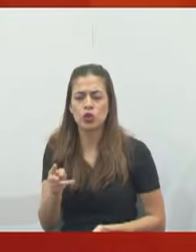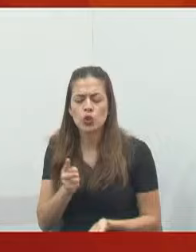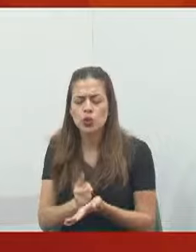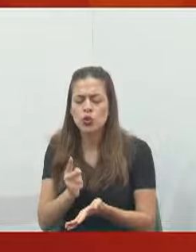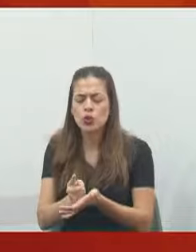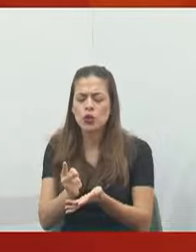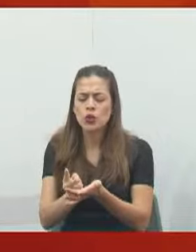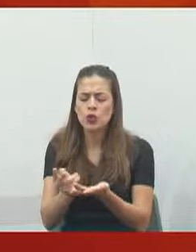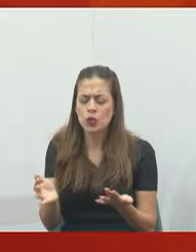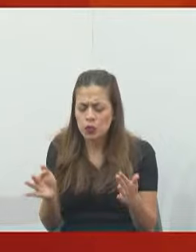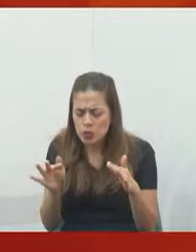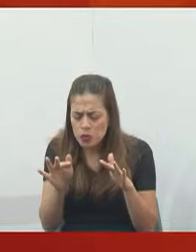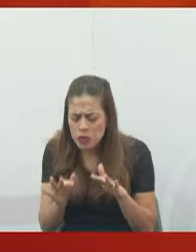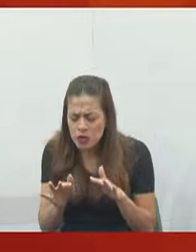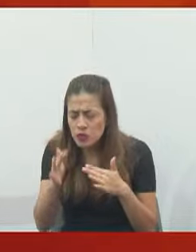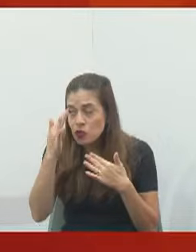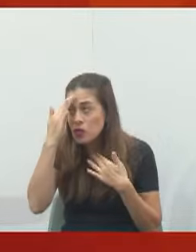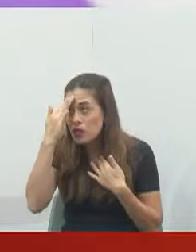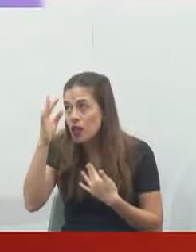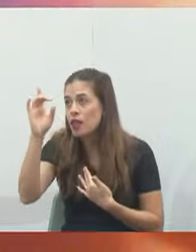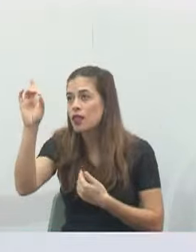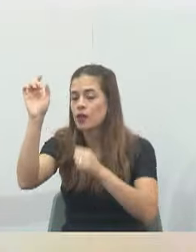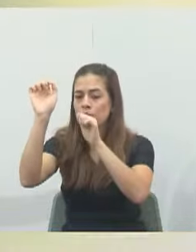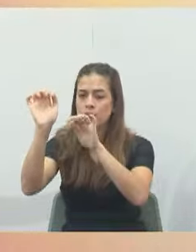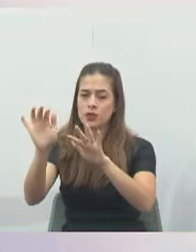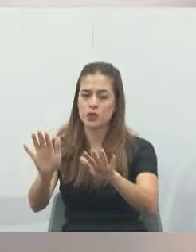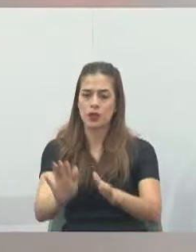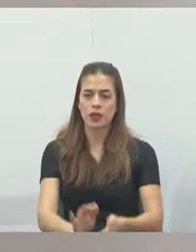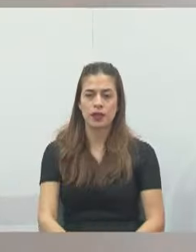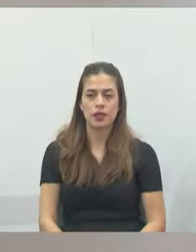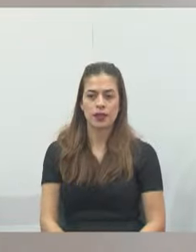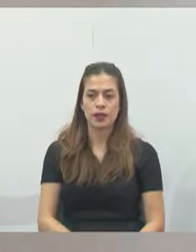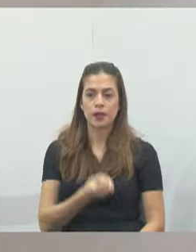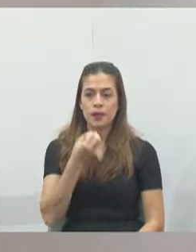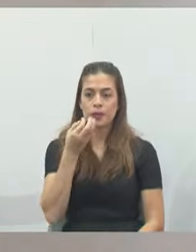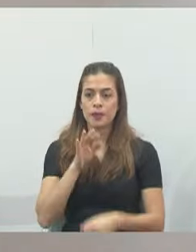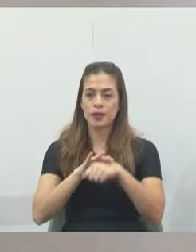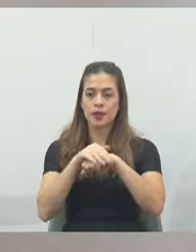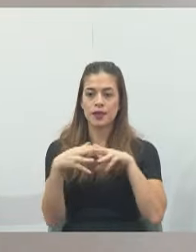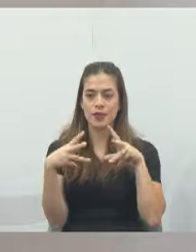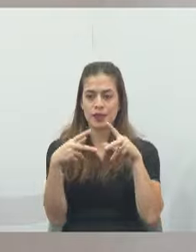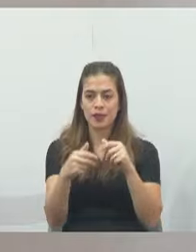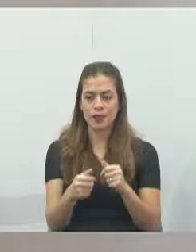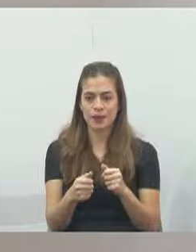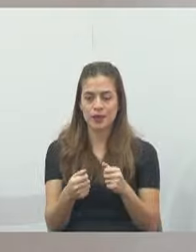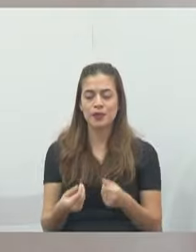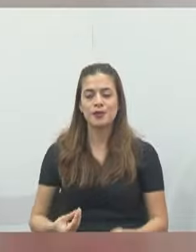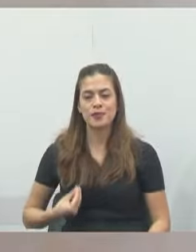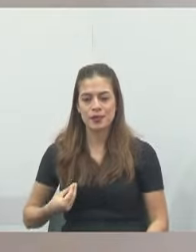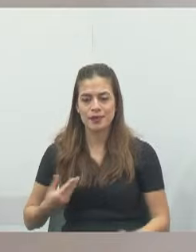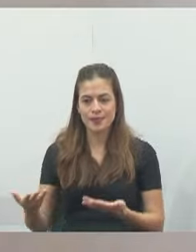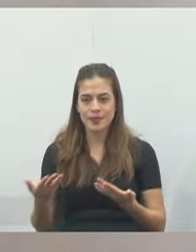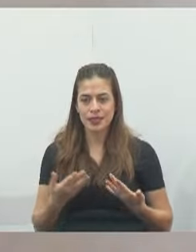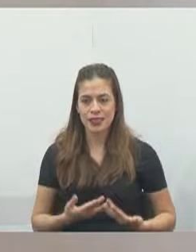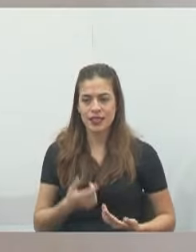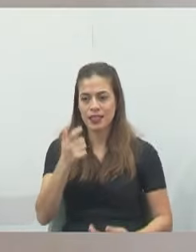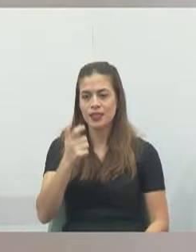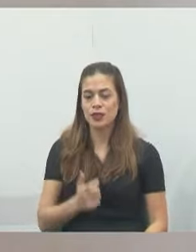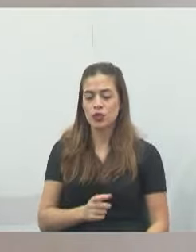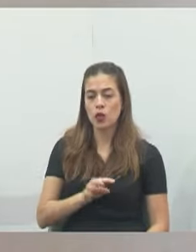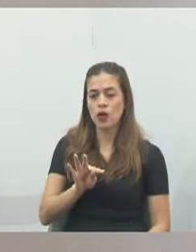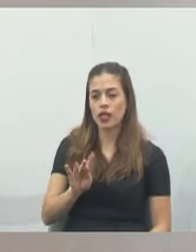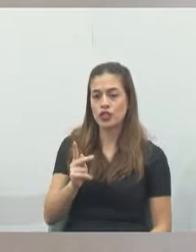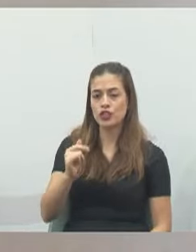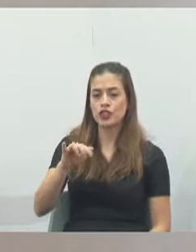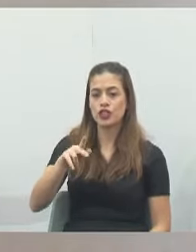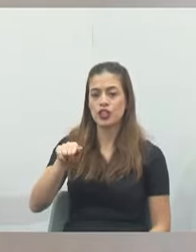Continue humilde e grato. Deus te abençoe. Boa noite a todos hoje presente. Eu sou a Tiesa, sua